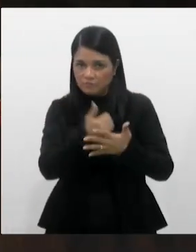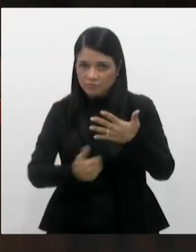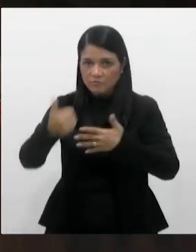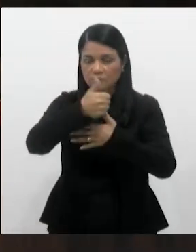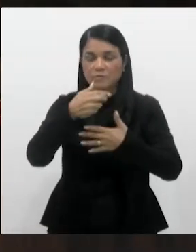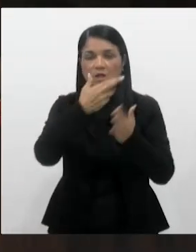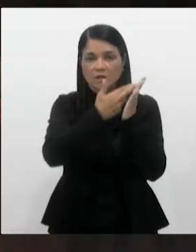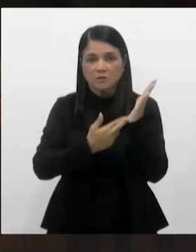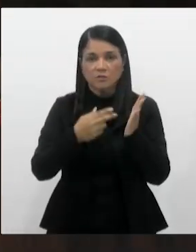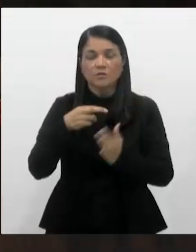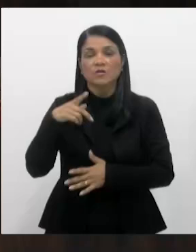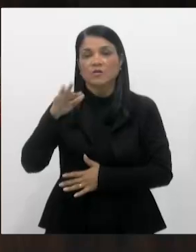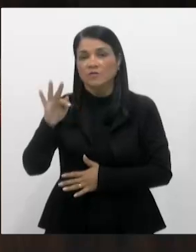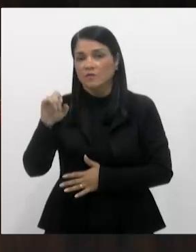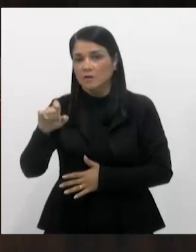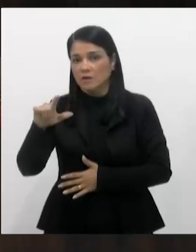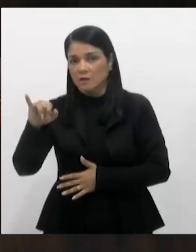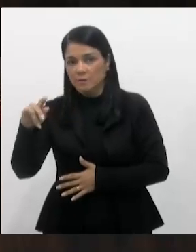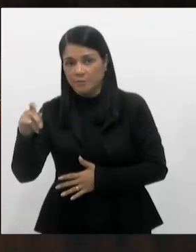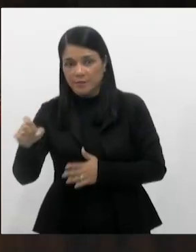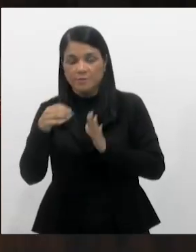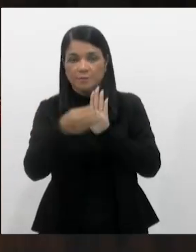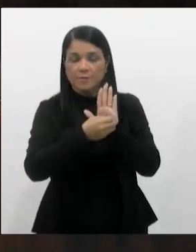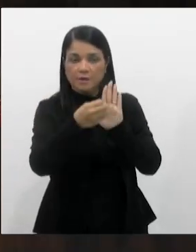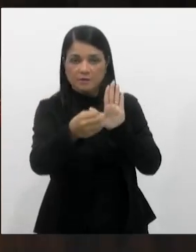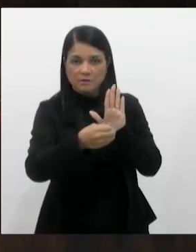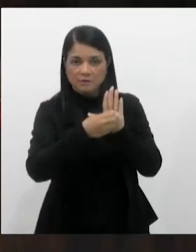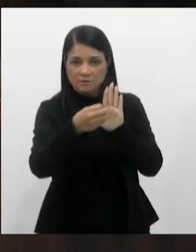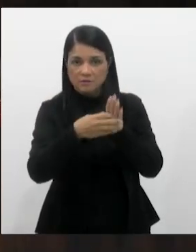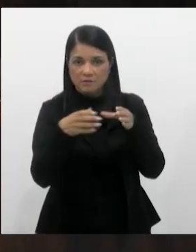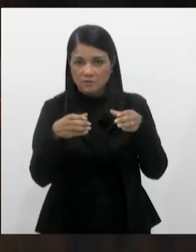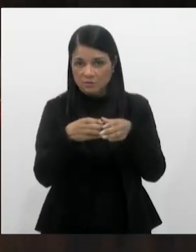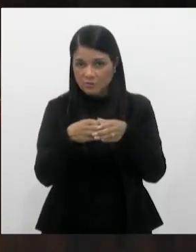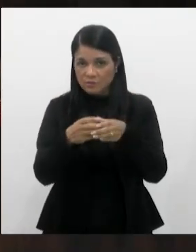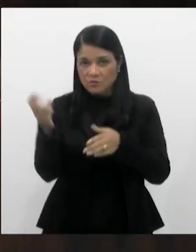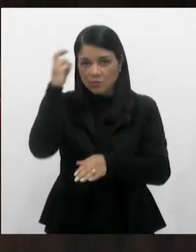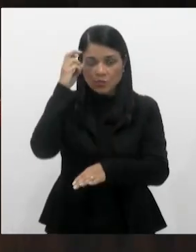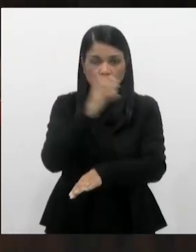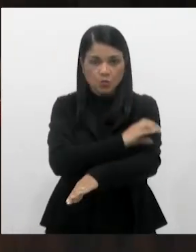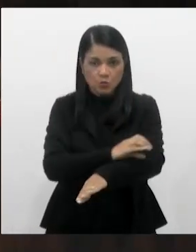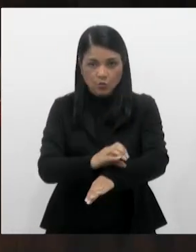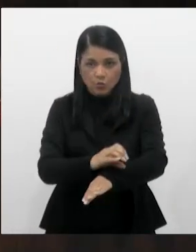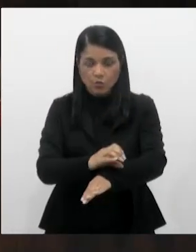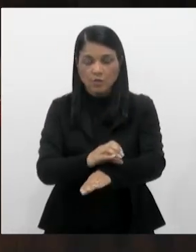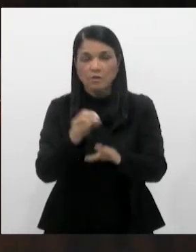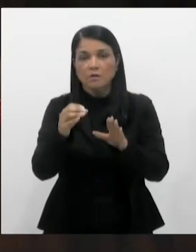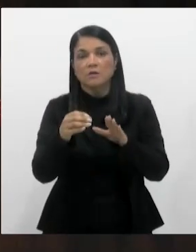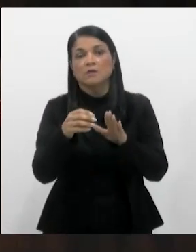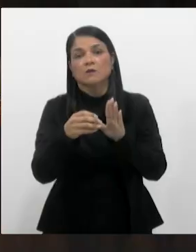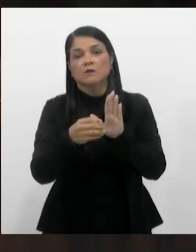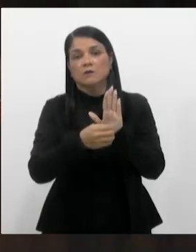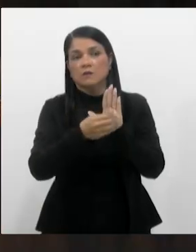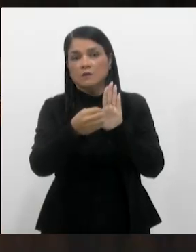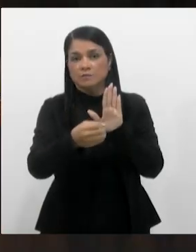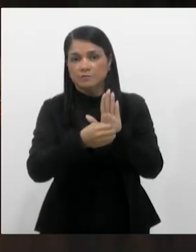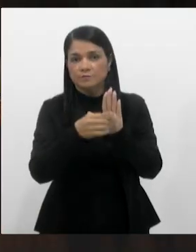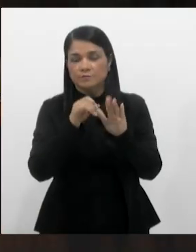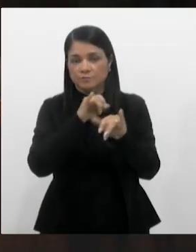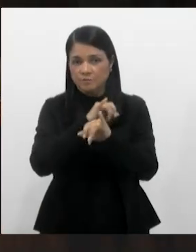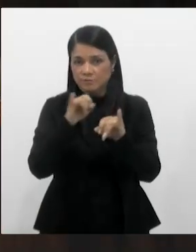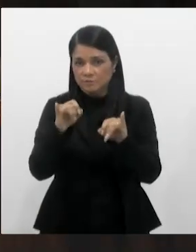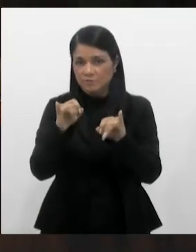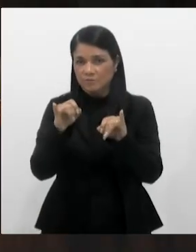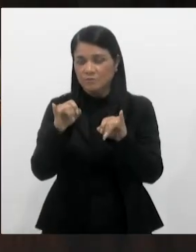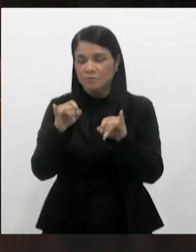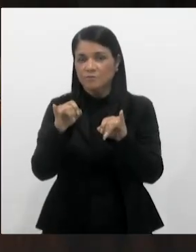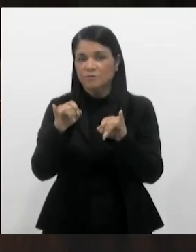Felipe Raves. Pendendo de pareceres da Comissão de Cultura para emitir parecer pela